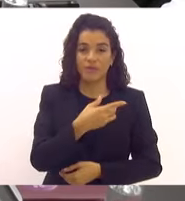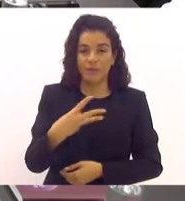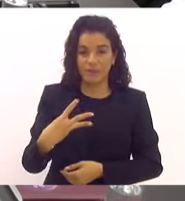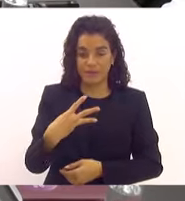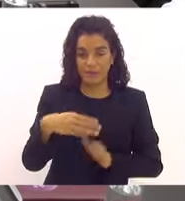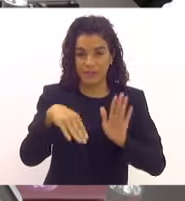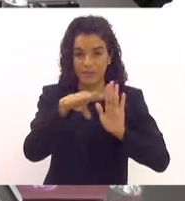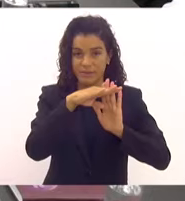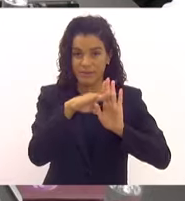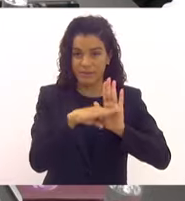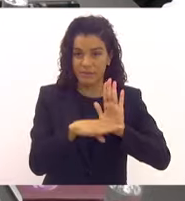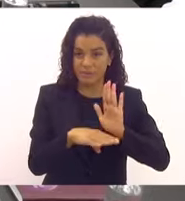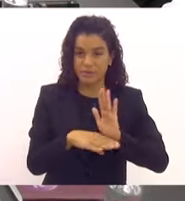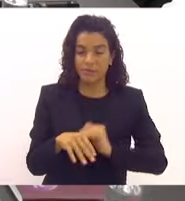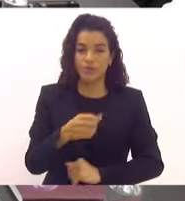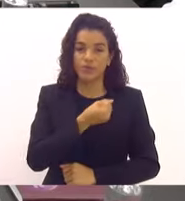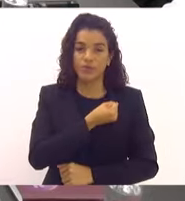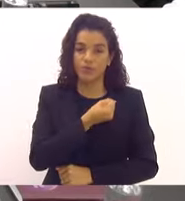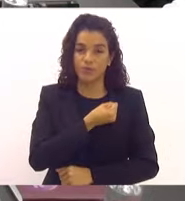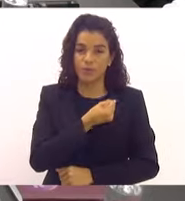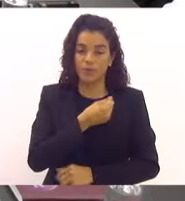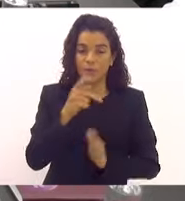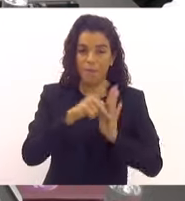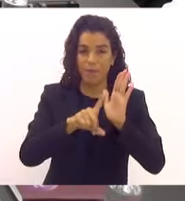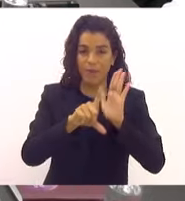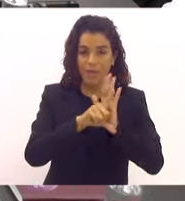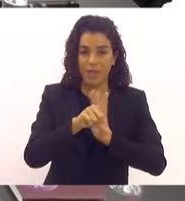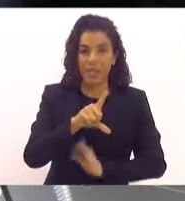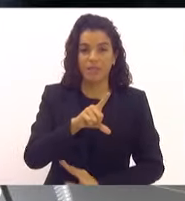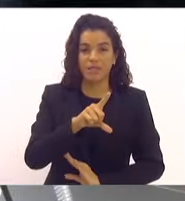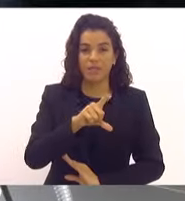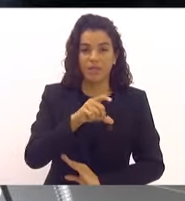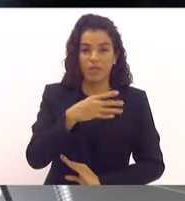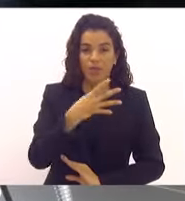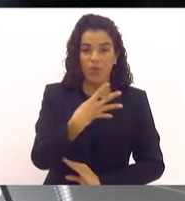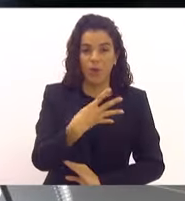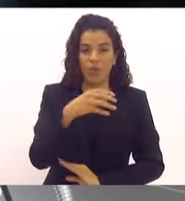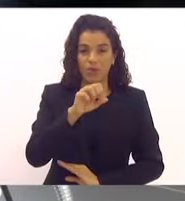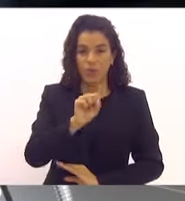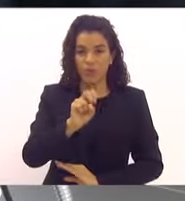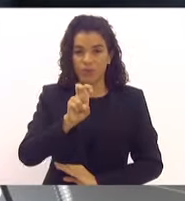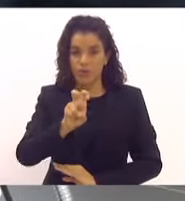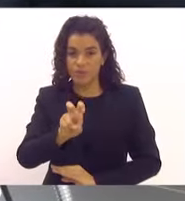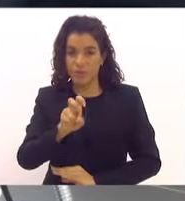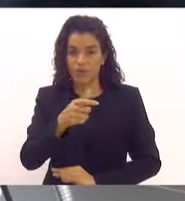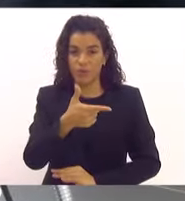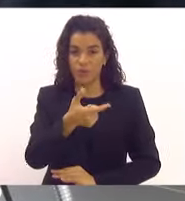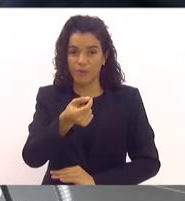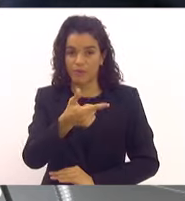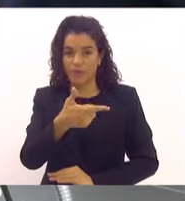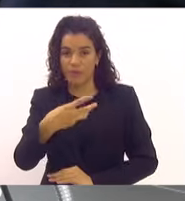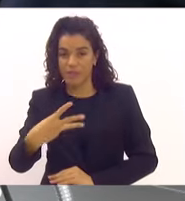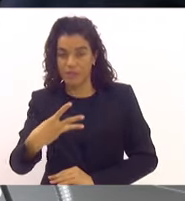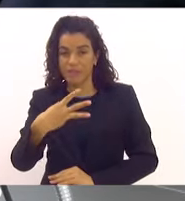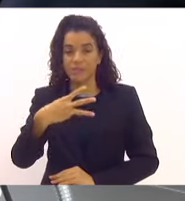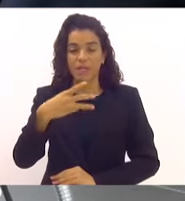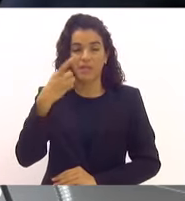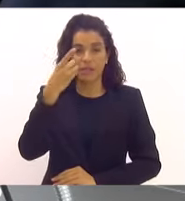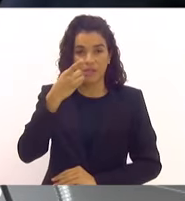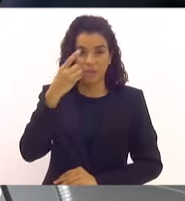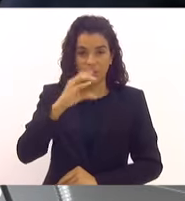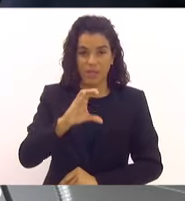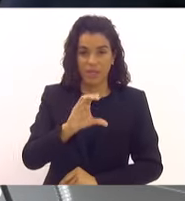pauta, que é o PL 485 de 23, de autoria da deputada